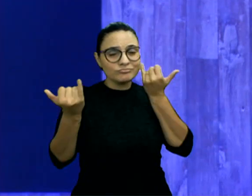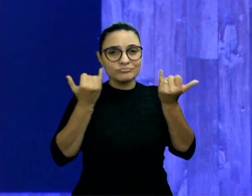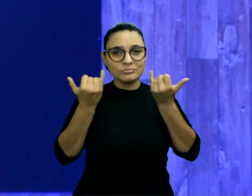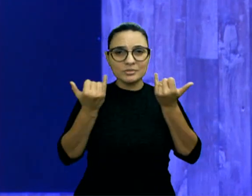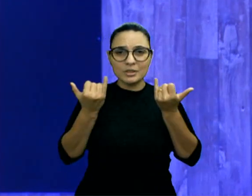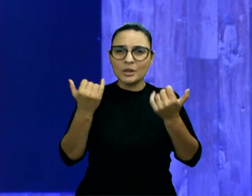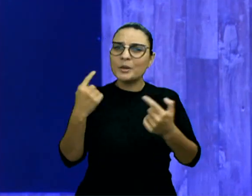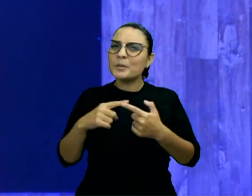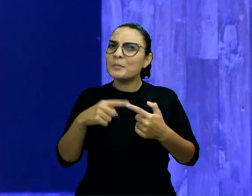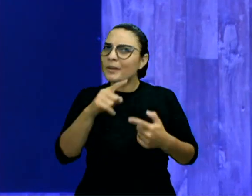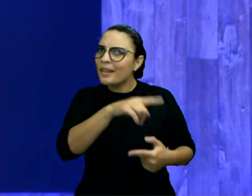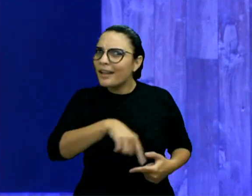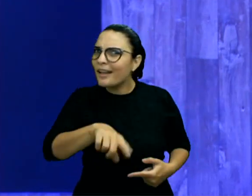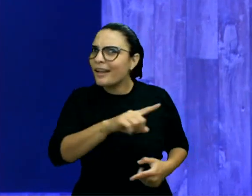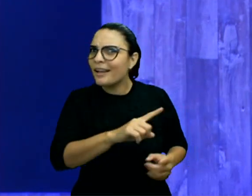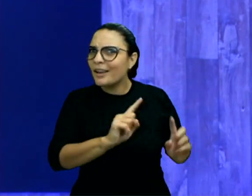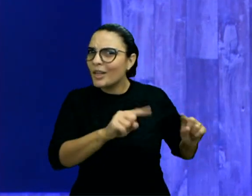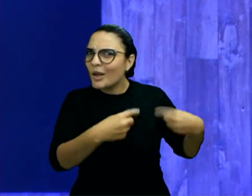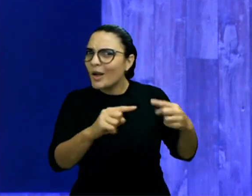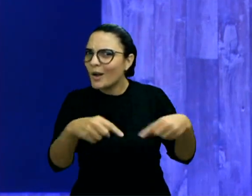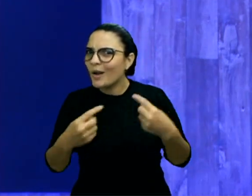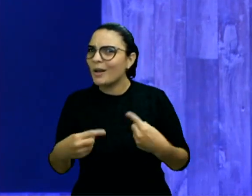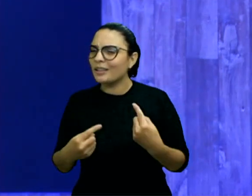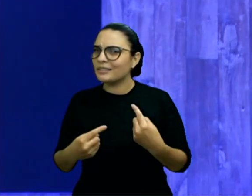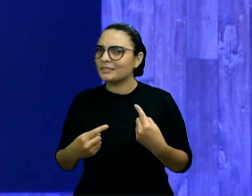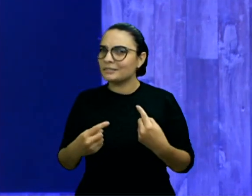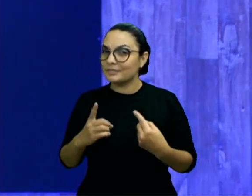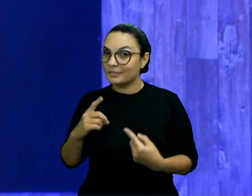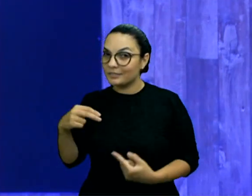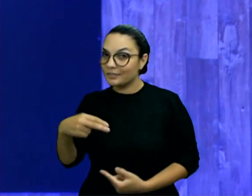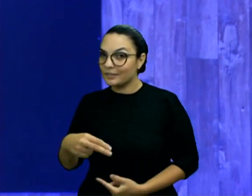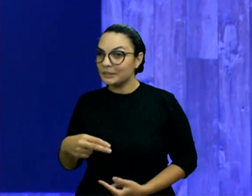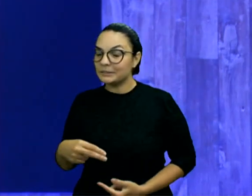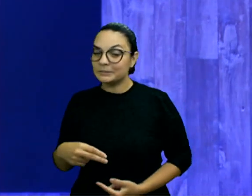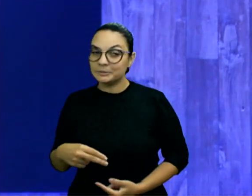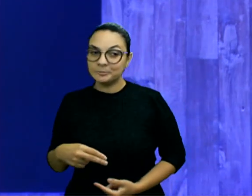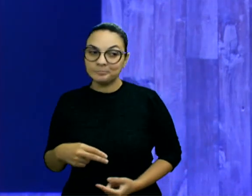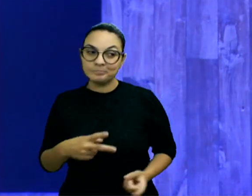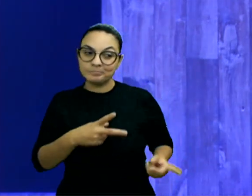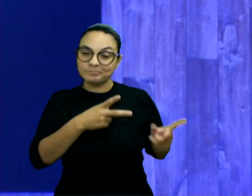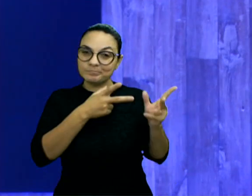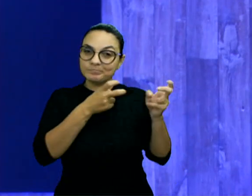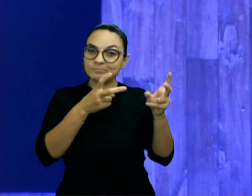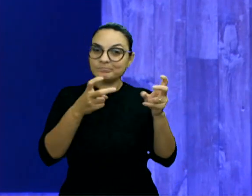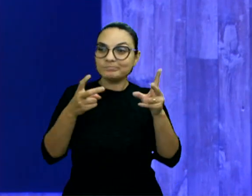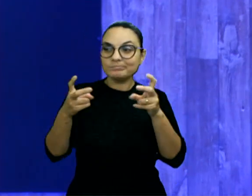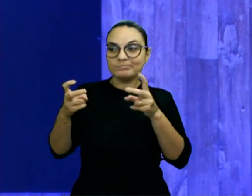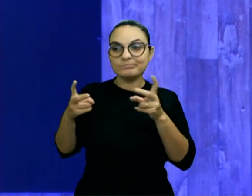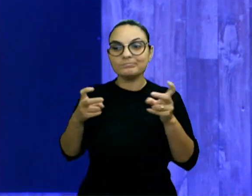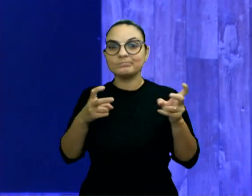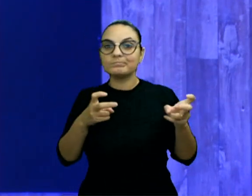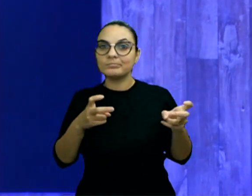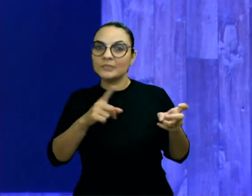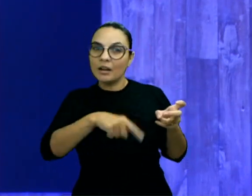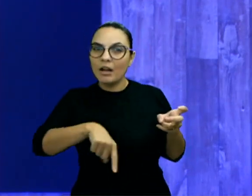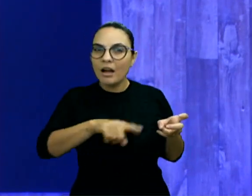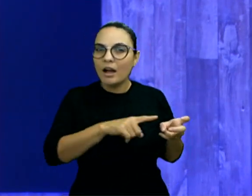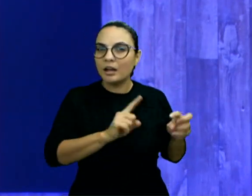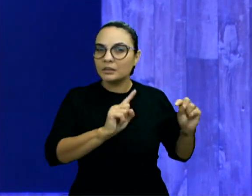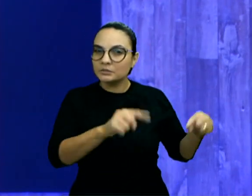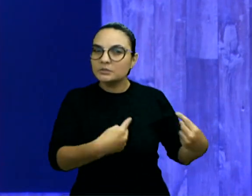foi pensado, Daniel passava, ele ouvia uma conversa daqui, uma conversa de lá, ele sabia,